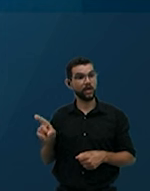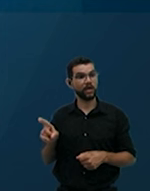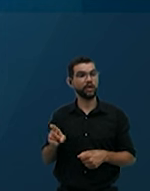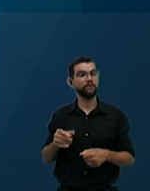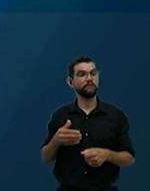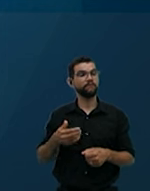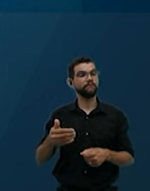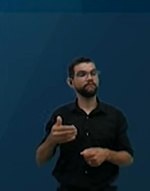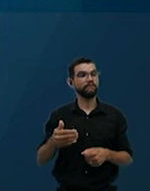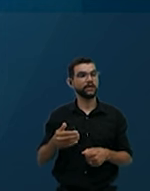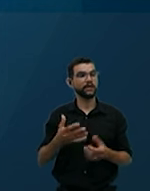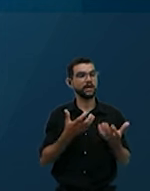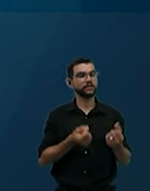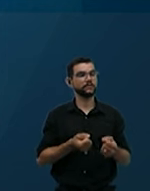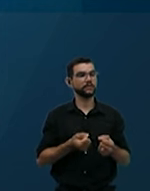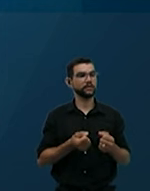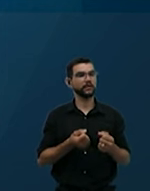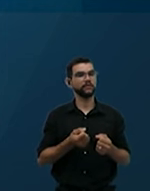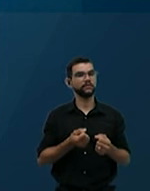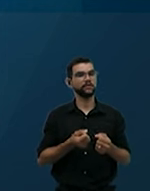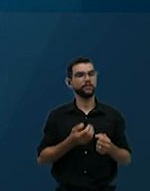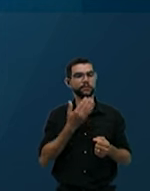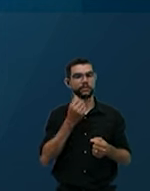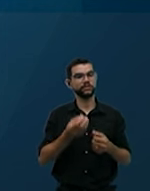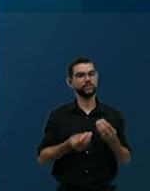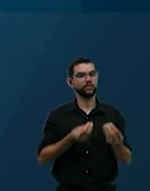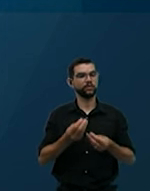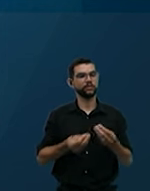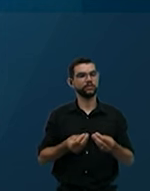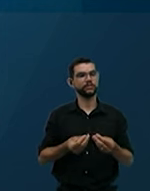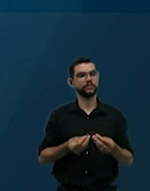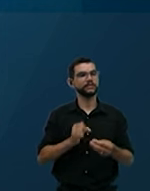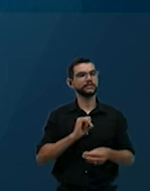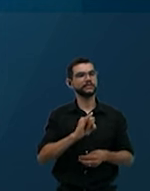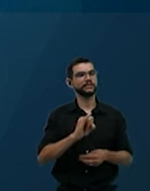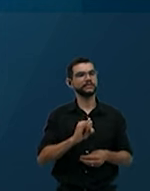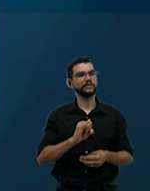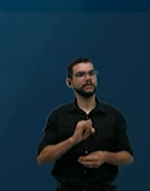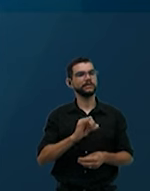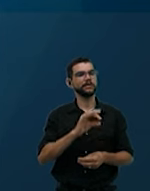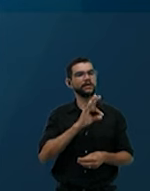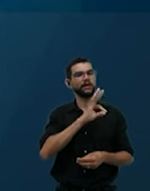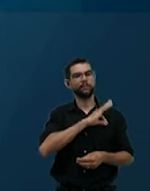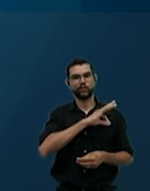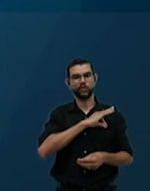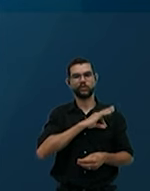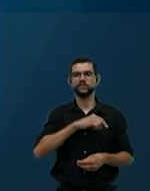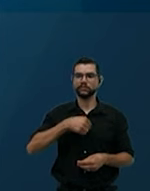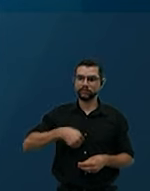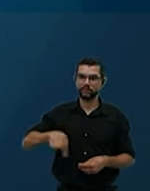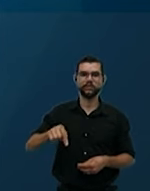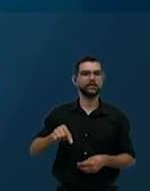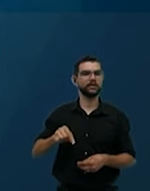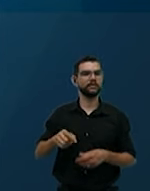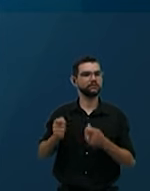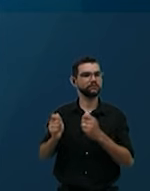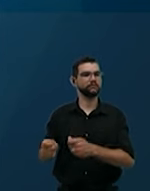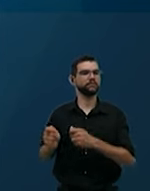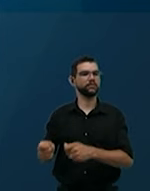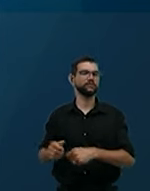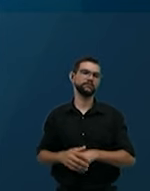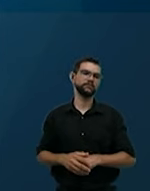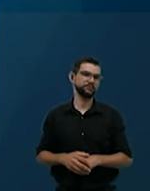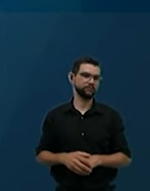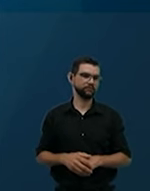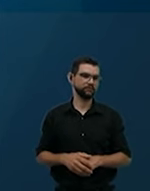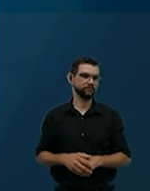pedir. Fizemos chegar aos gabinetes uma lista de processos em que nós temos vários problemas. A perícia da pessoa com